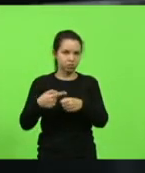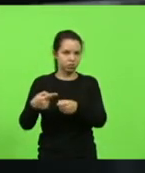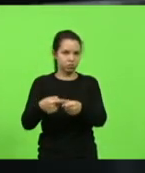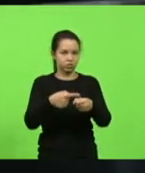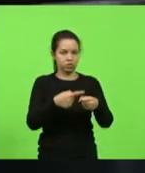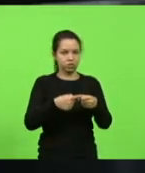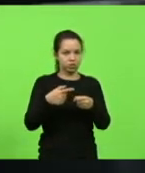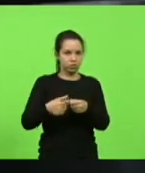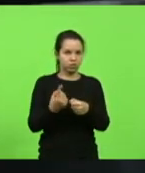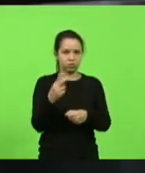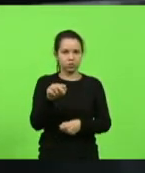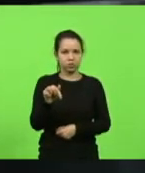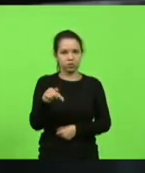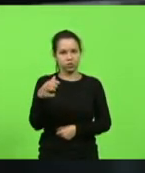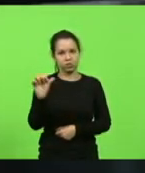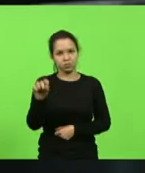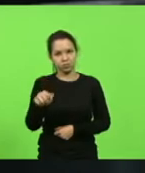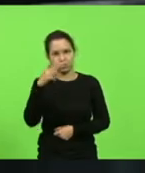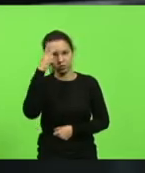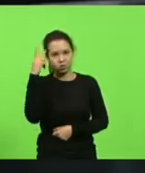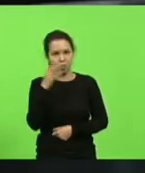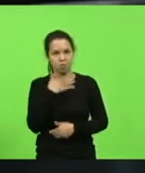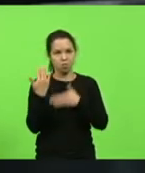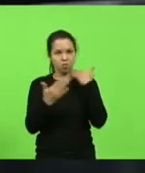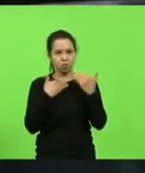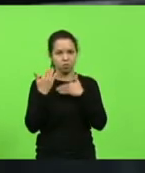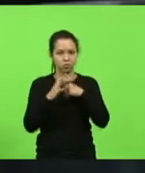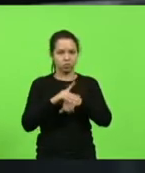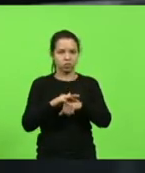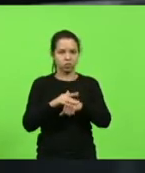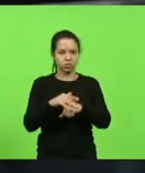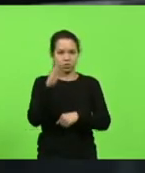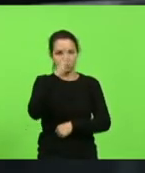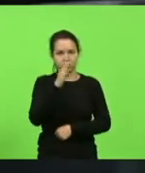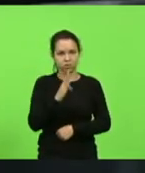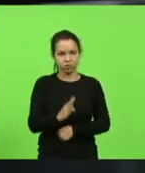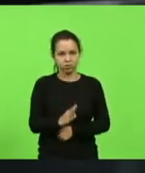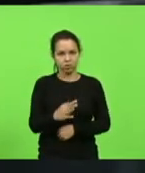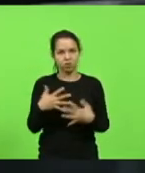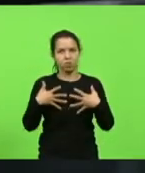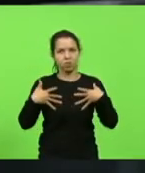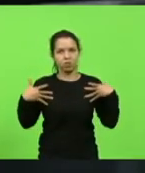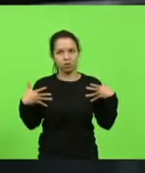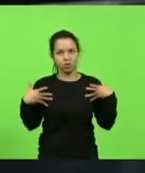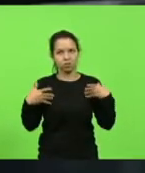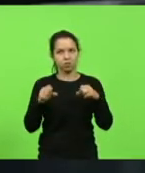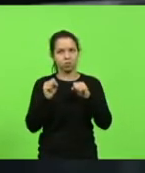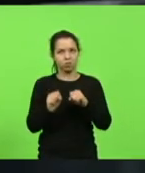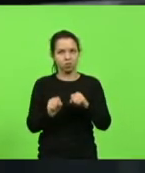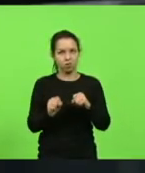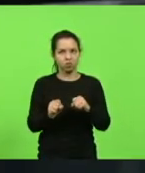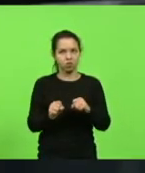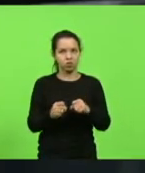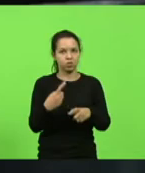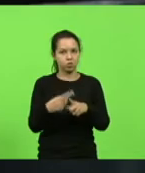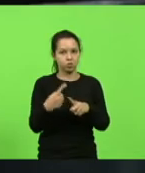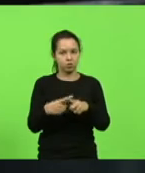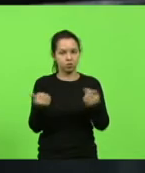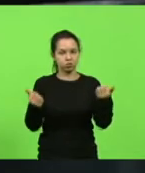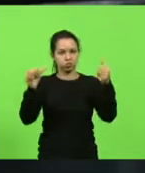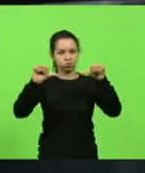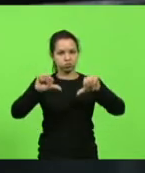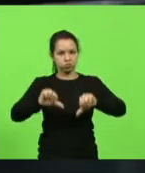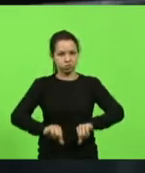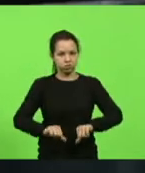279.602 pessoas haviam morrido da doença no Brasil. Então, a única homenagem que a gente pode dar é pela tragédia na condução